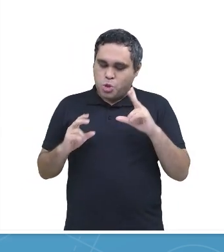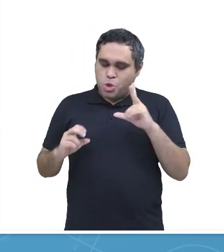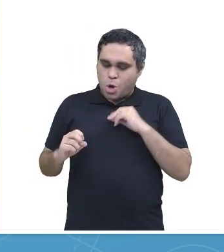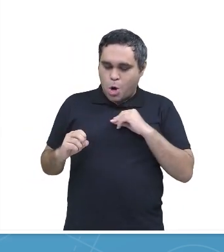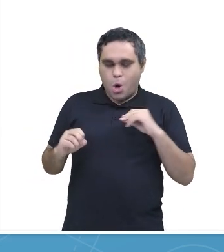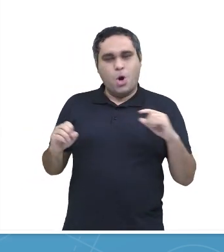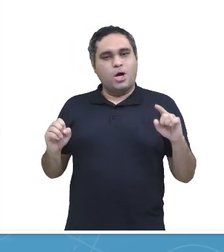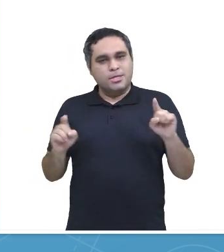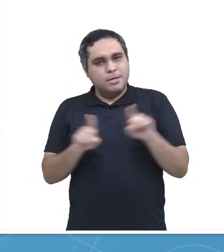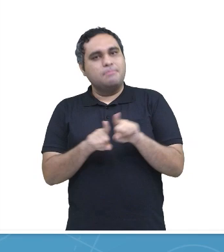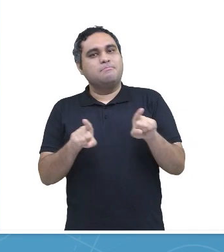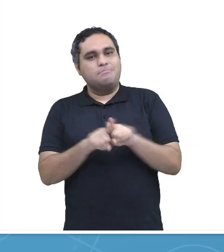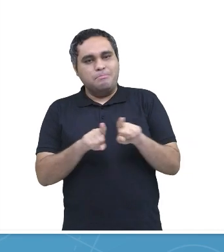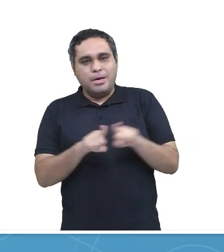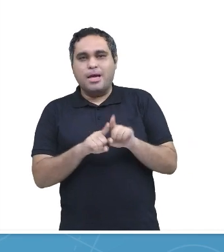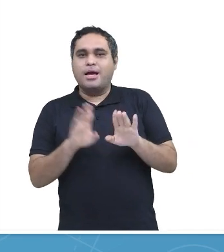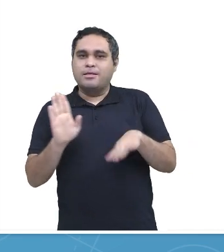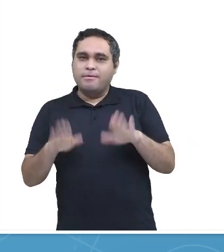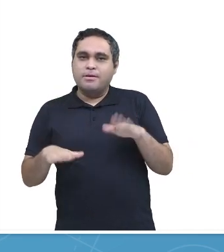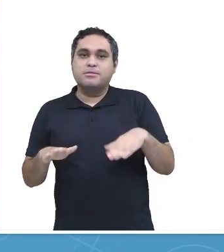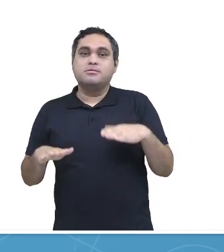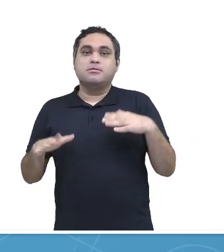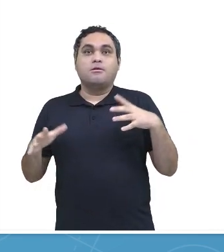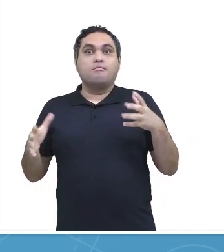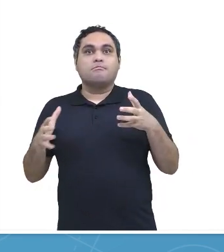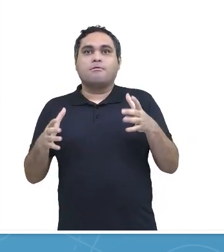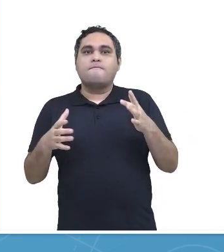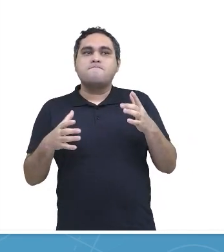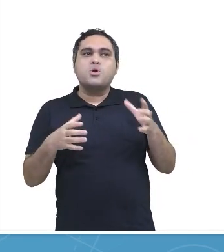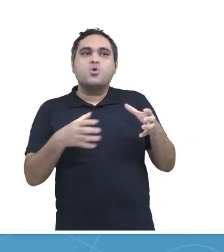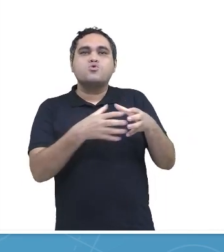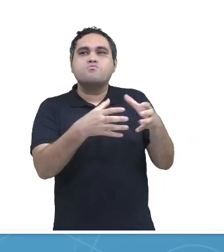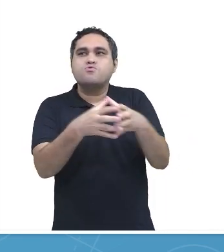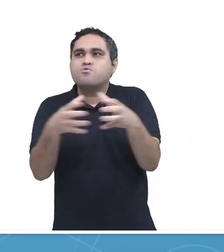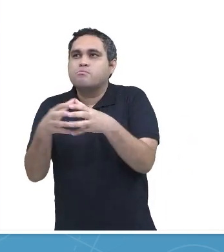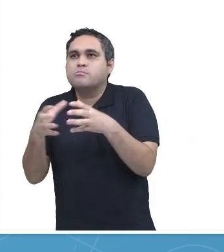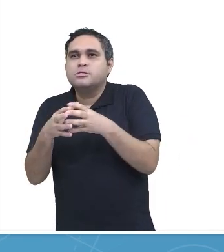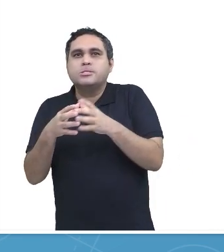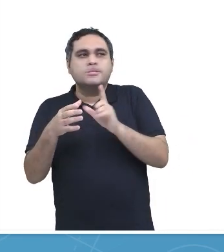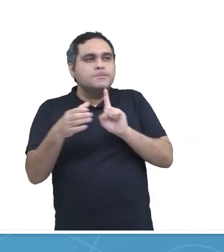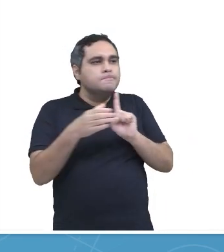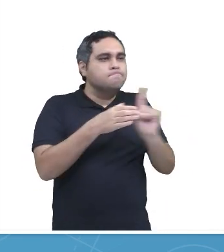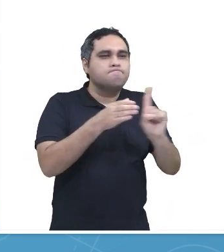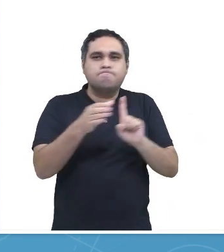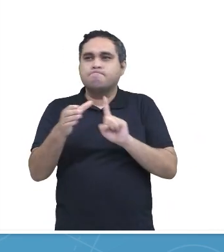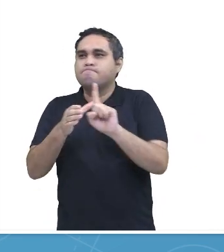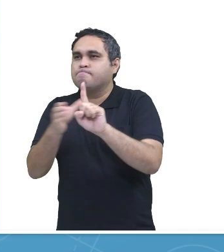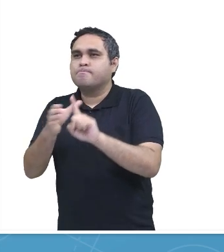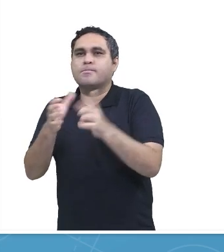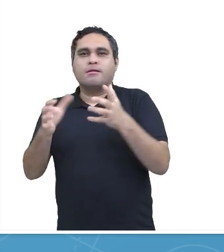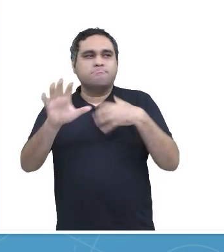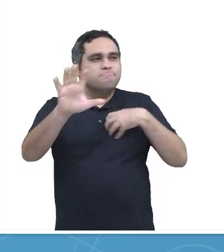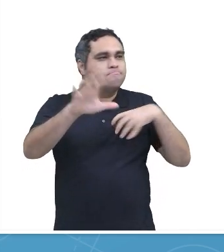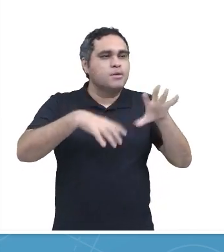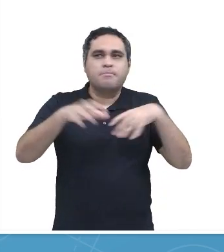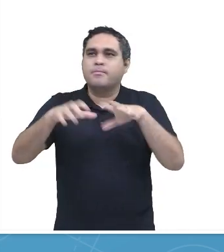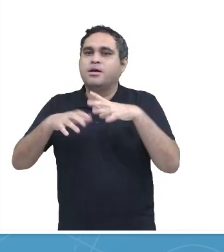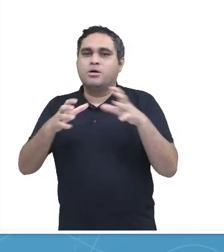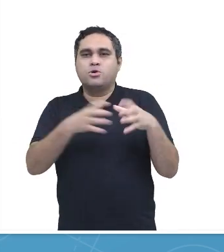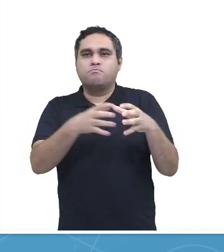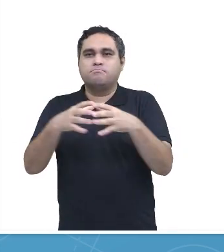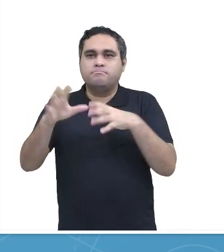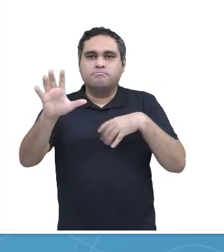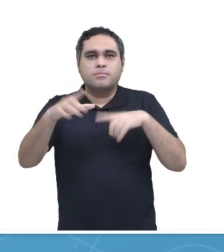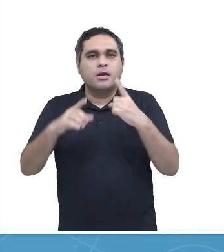se inserir num grupo, de se sentir parte de algo, de pessoas que tenham os mesmos interesses,